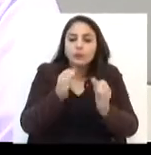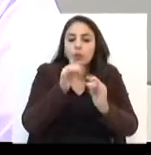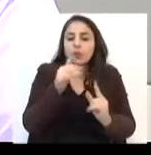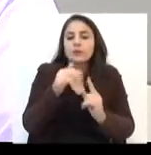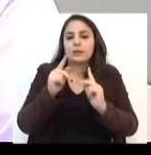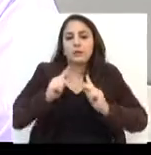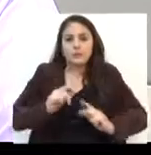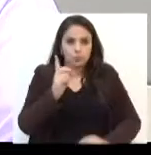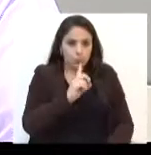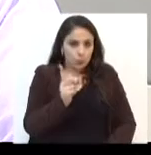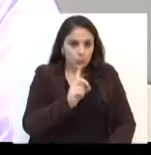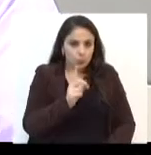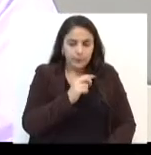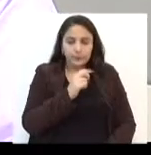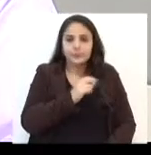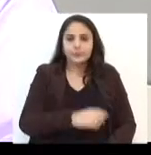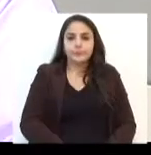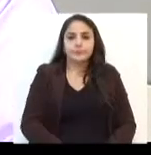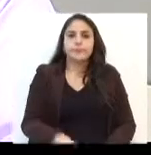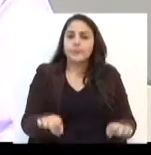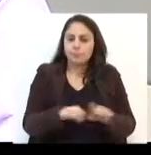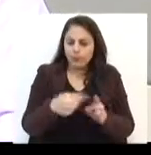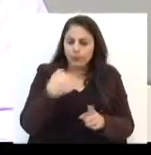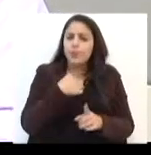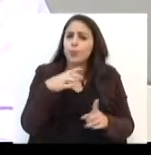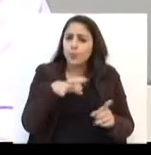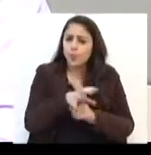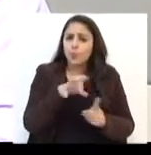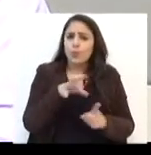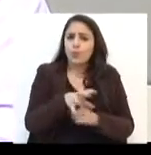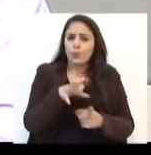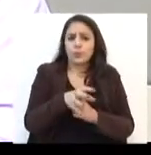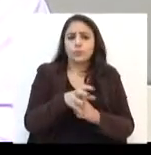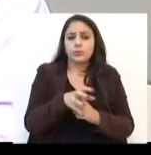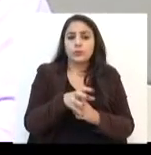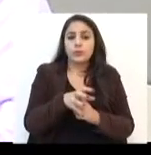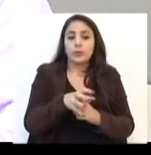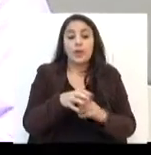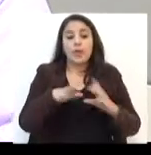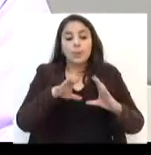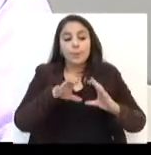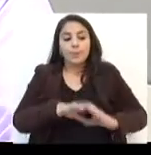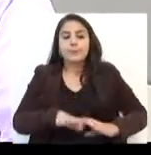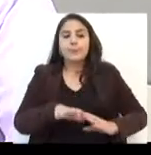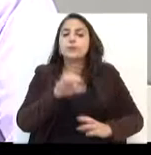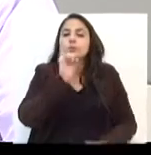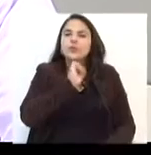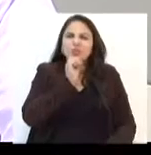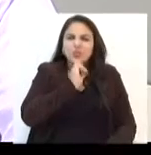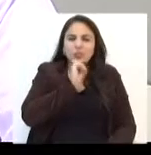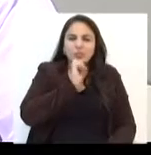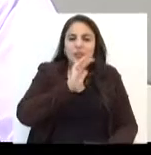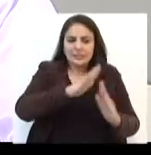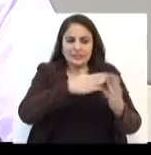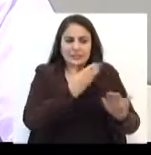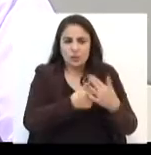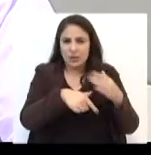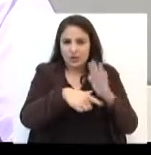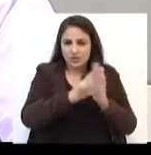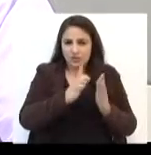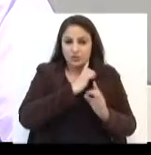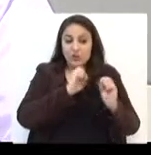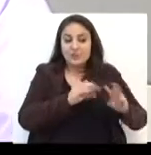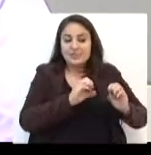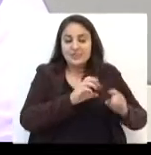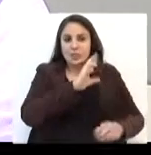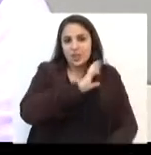Dessa forma, eu também sou contrário a uma postura antiga que as escolas tinham